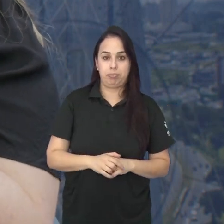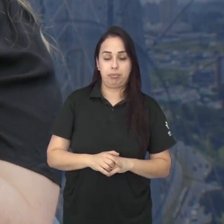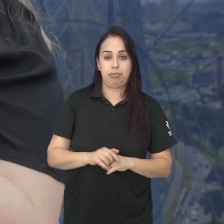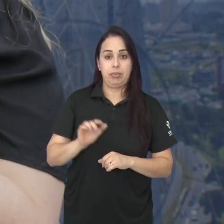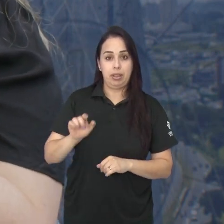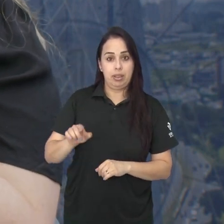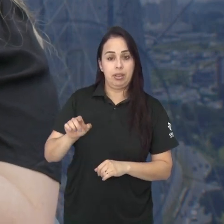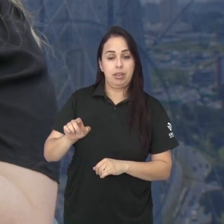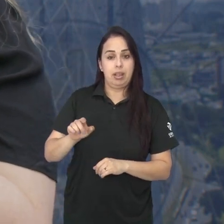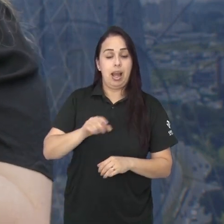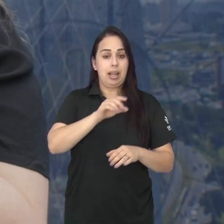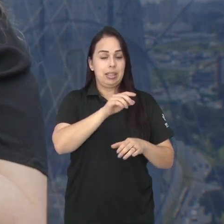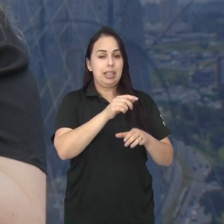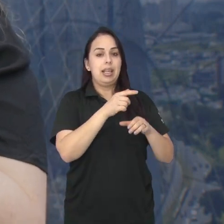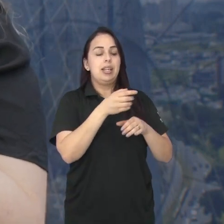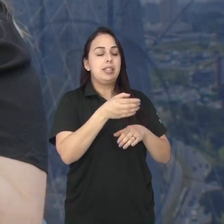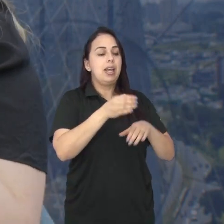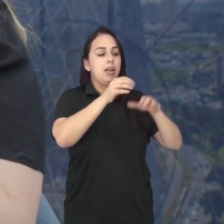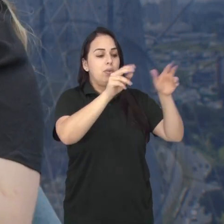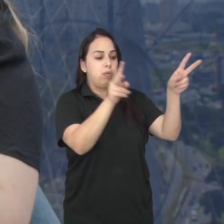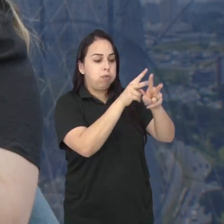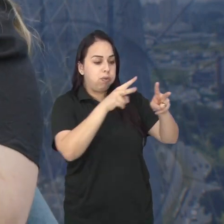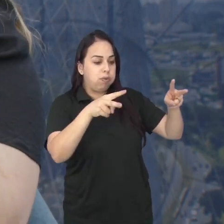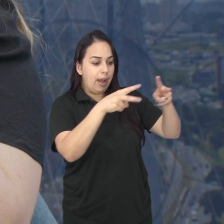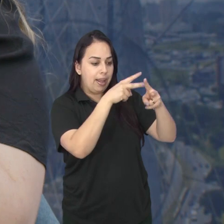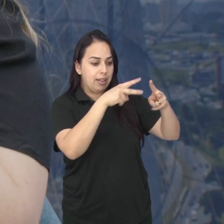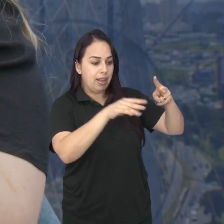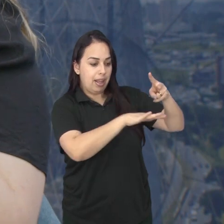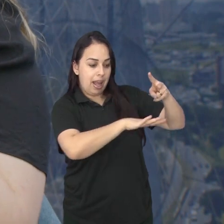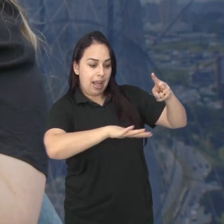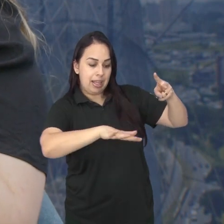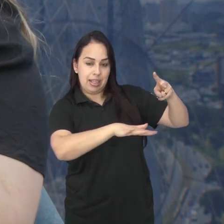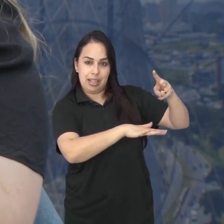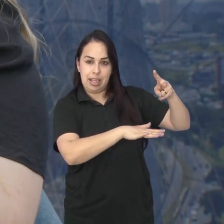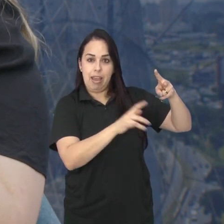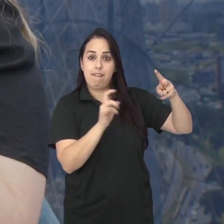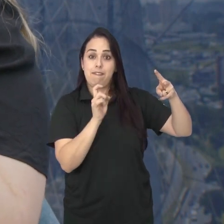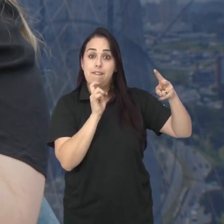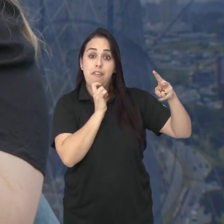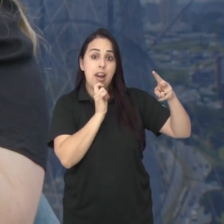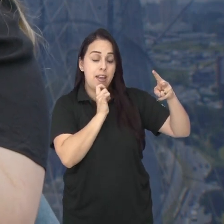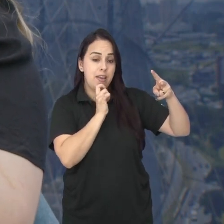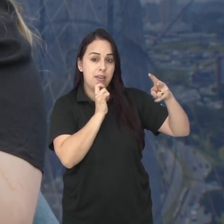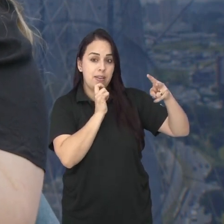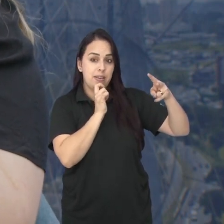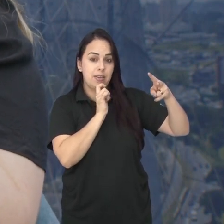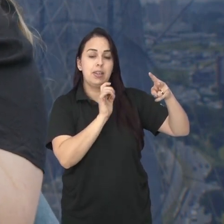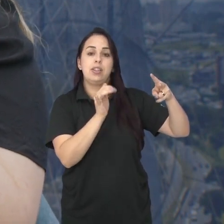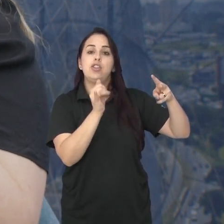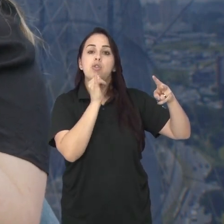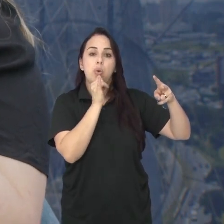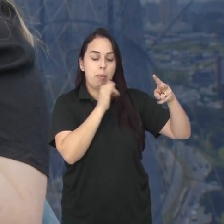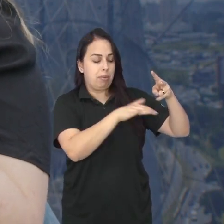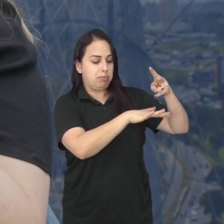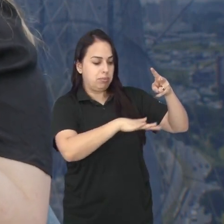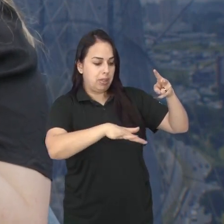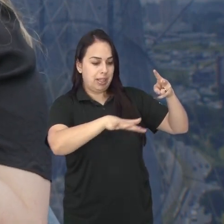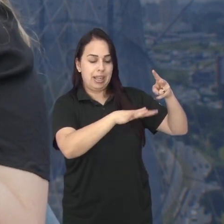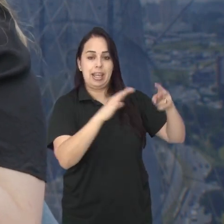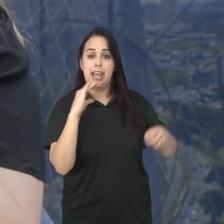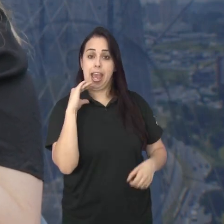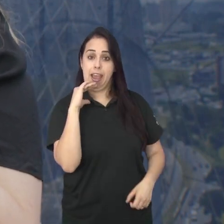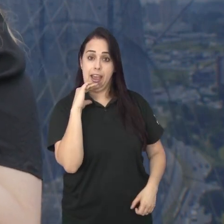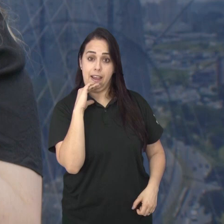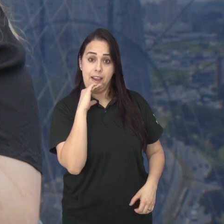vento enfraquece. O meu vento enfraquecendo, a minha superfície vai ficar fria e a minha